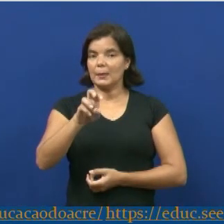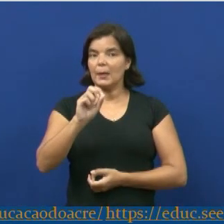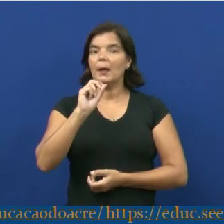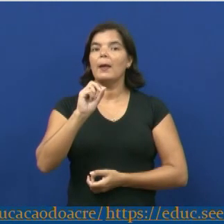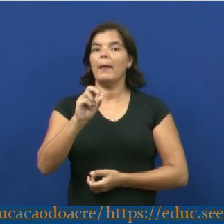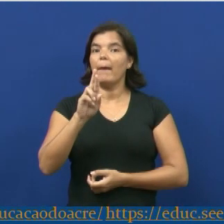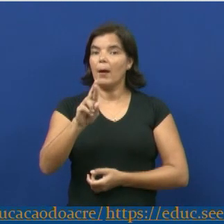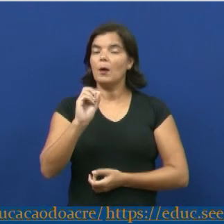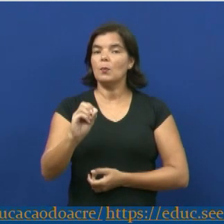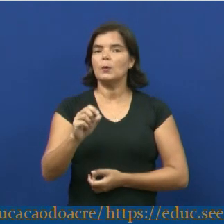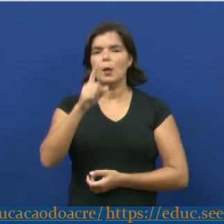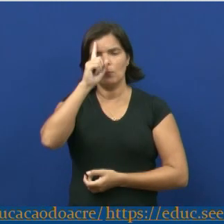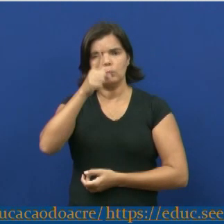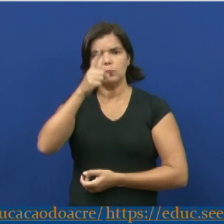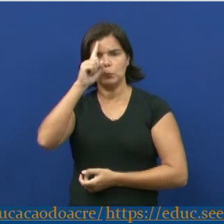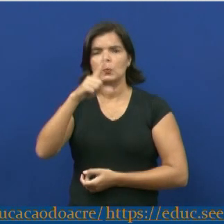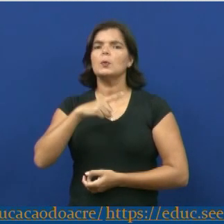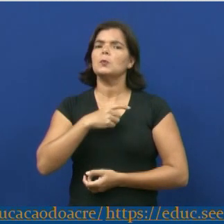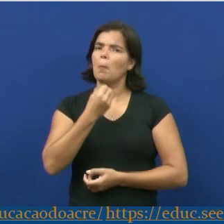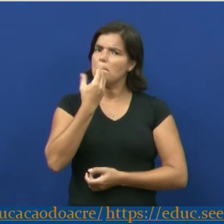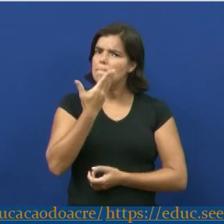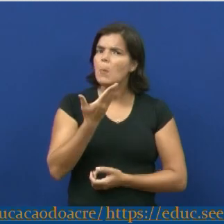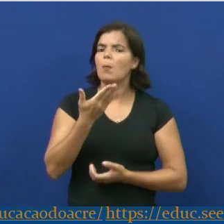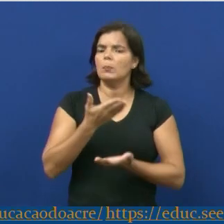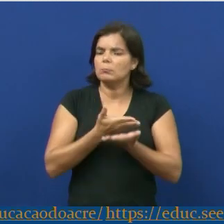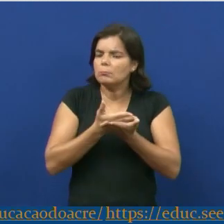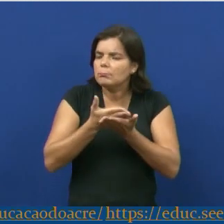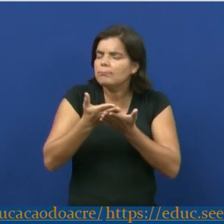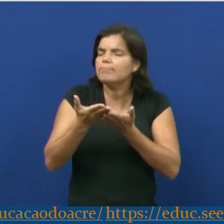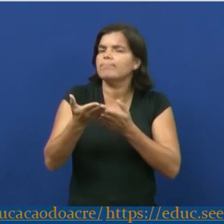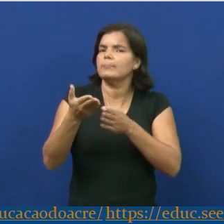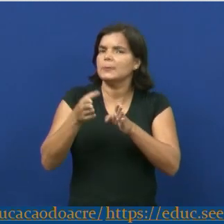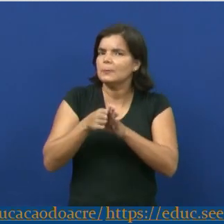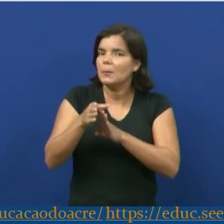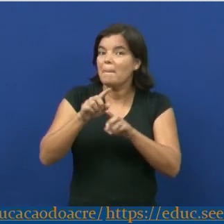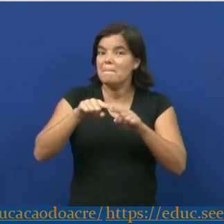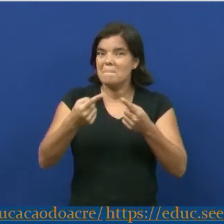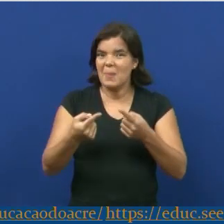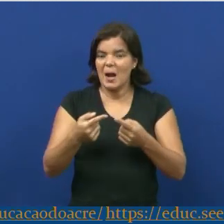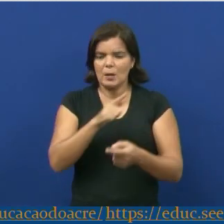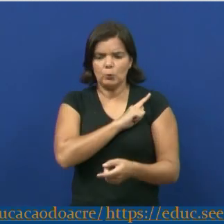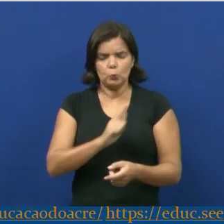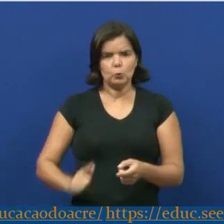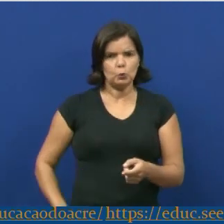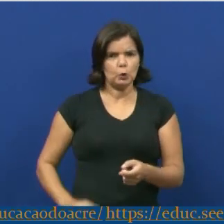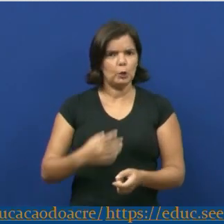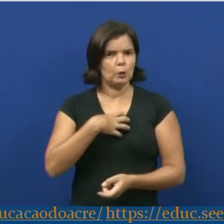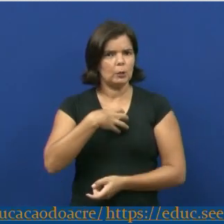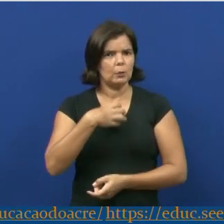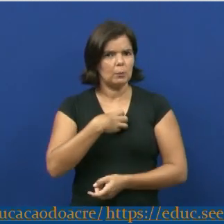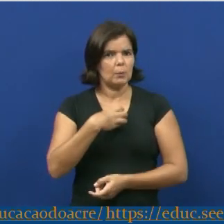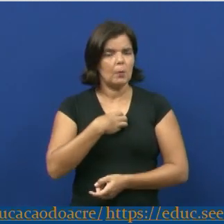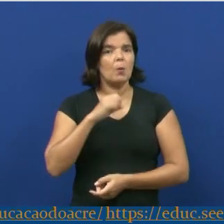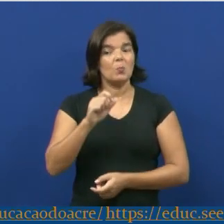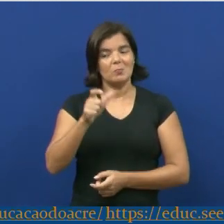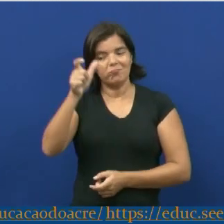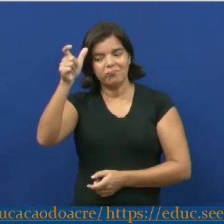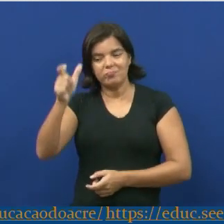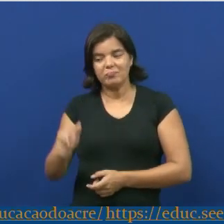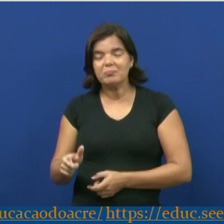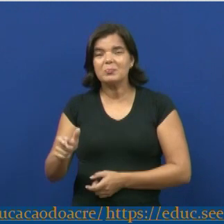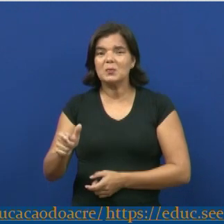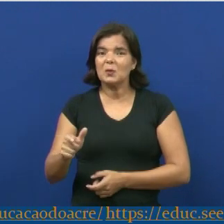ditadura. Gente, o Oliver Cromwell ele tinha boas intenções inicialmente, só que a sua forma de governar acabou tendendo para um